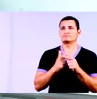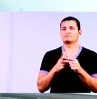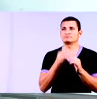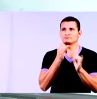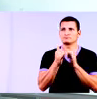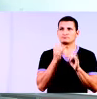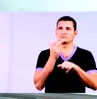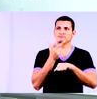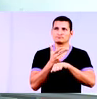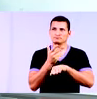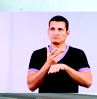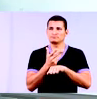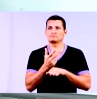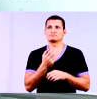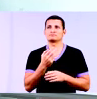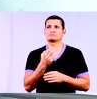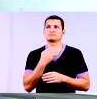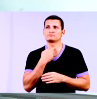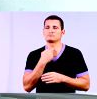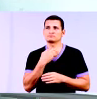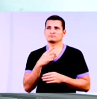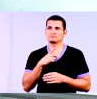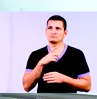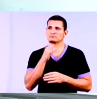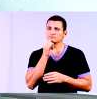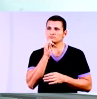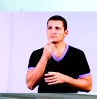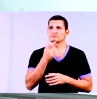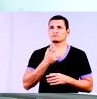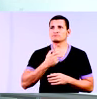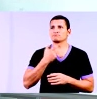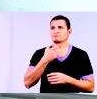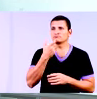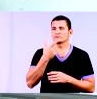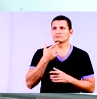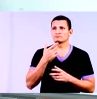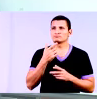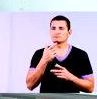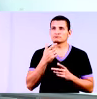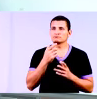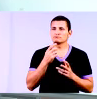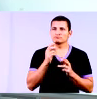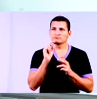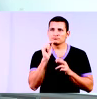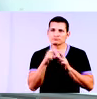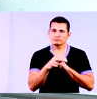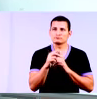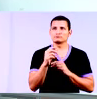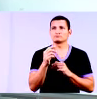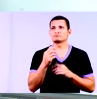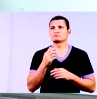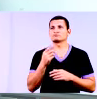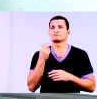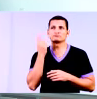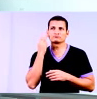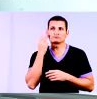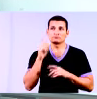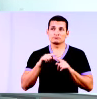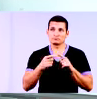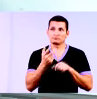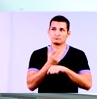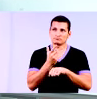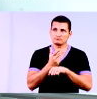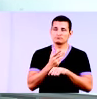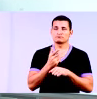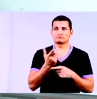vídeo, eu não posso ter, se eu estou falando de voz, eu corto um pouquinho aqui, tranquilo. Mas o vídeo é perceptível se perca